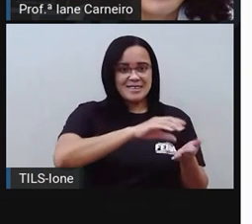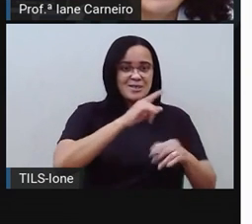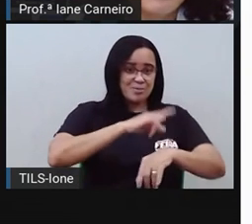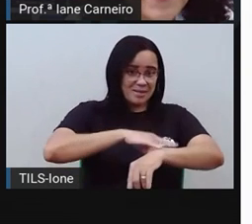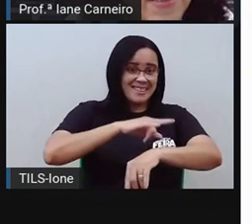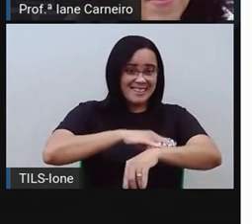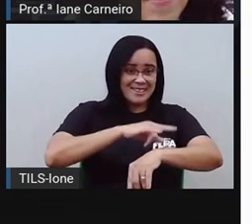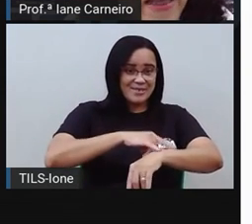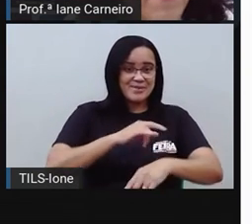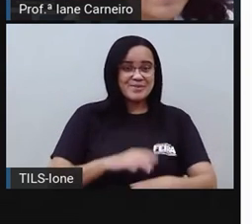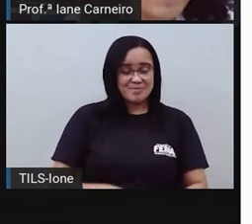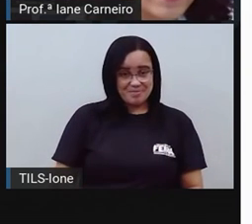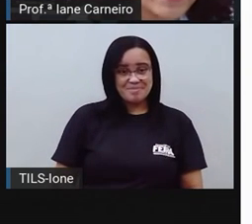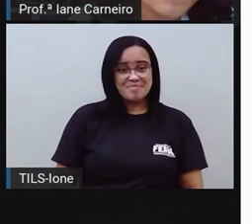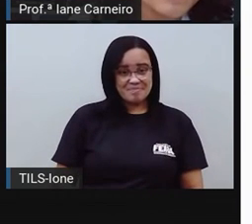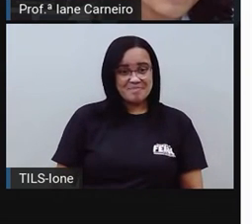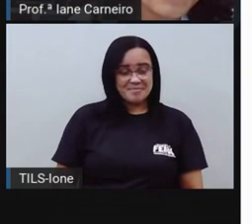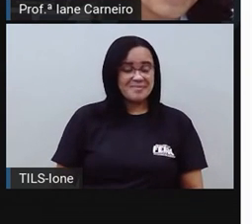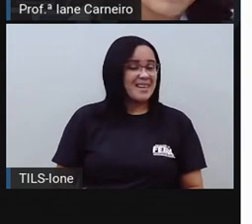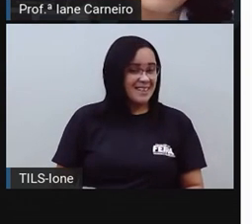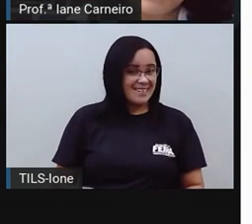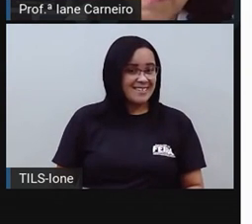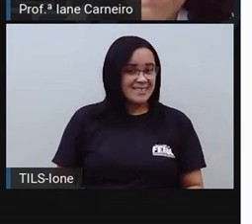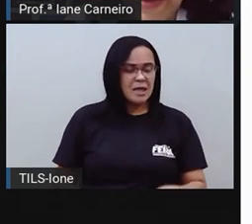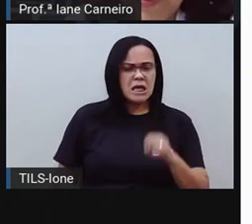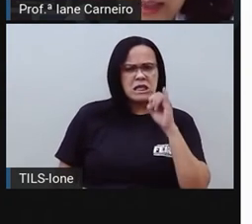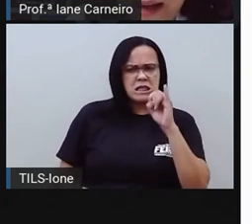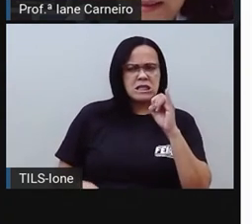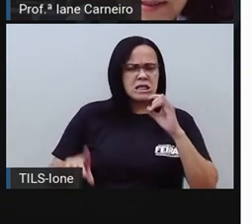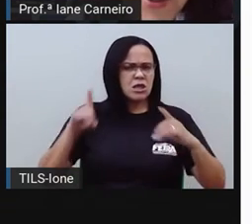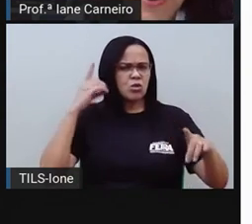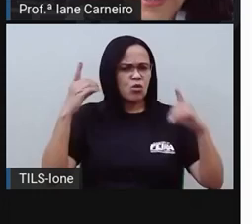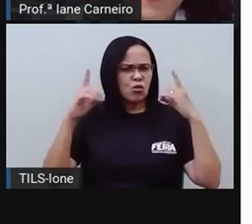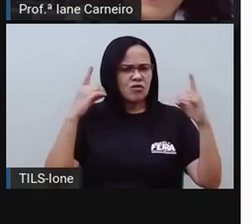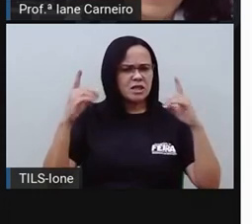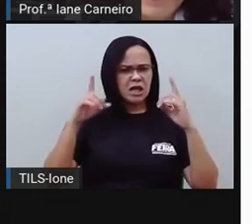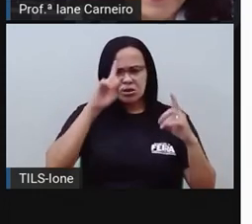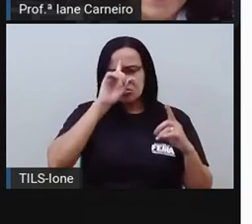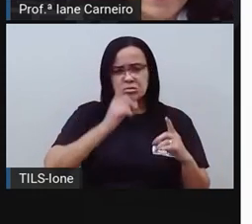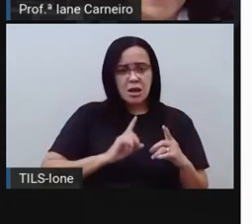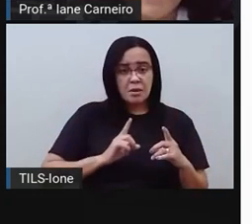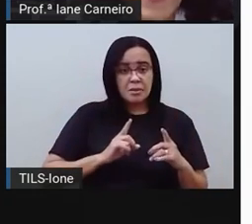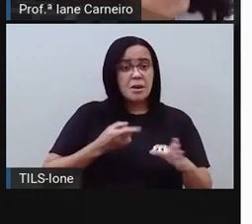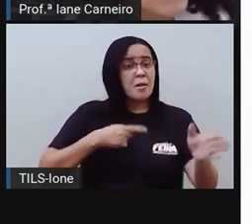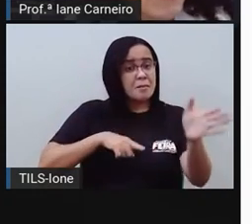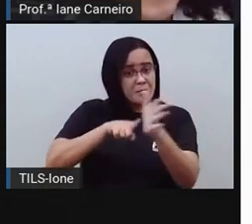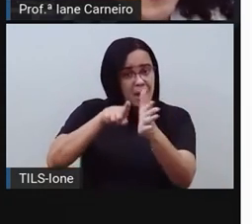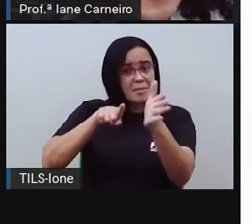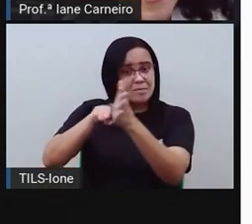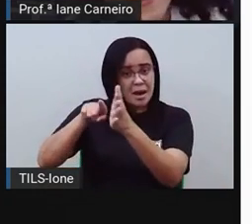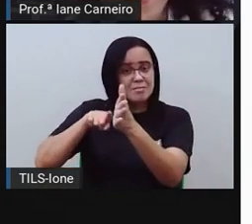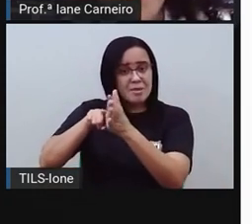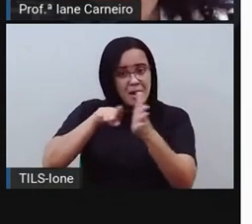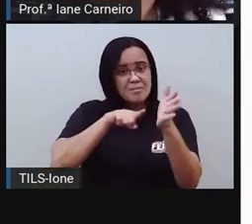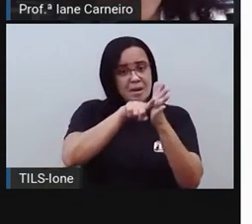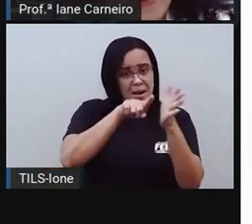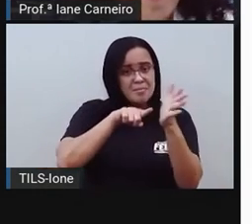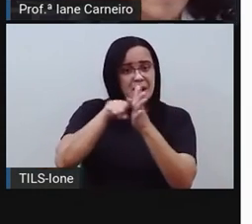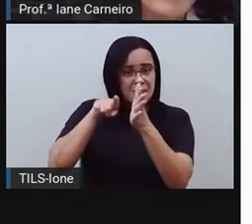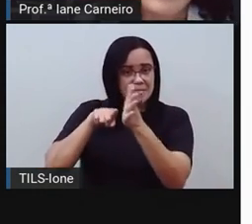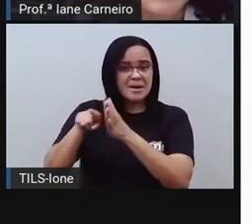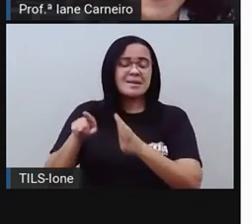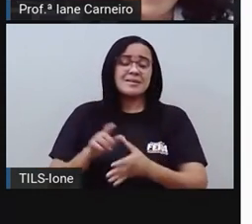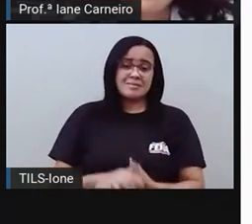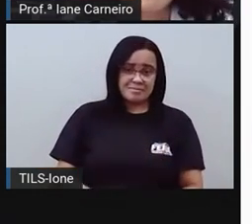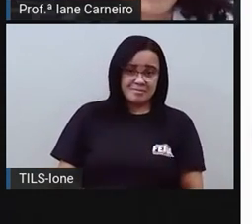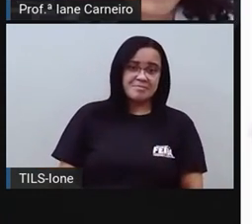Se você tiver dúvidas, é que você vai fazer? Perguntar, né? Tirar suas dúvidas. Oh, pró, eu não entendi isso, me ajuda,